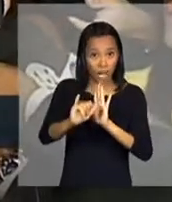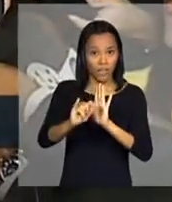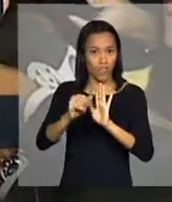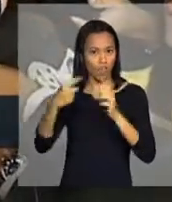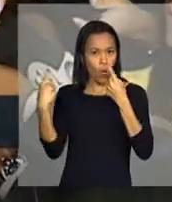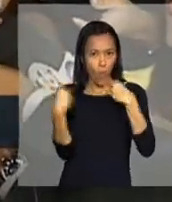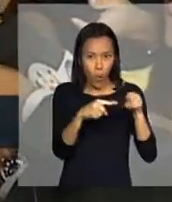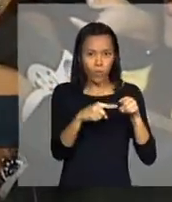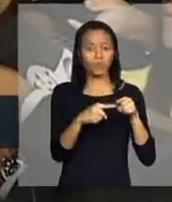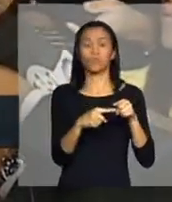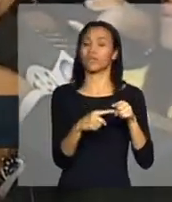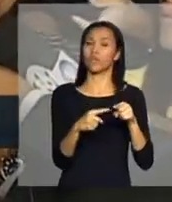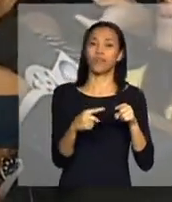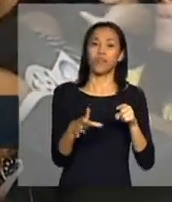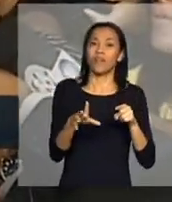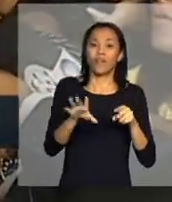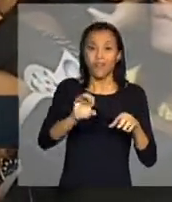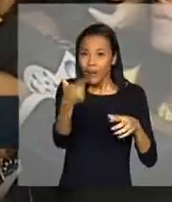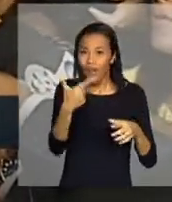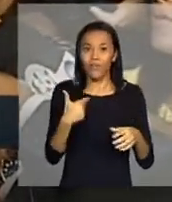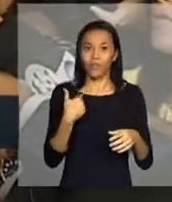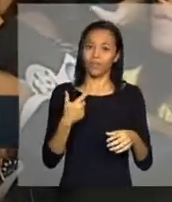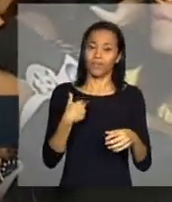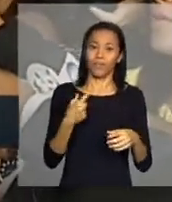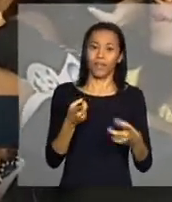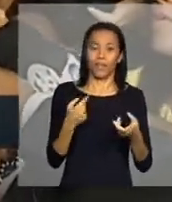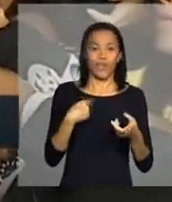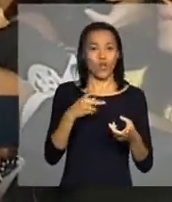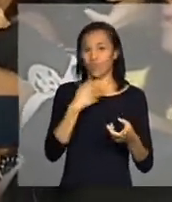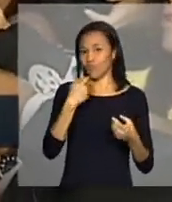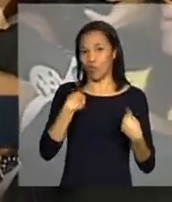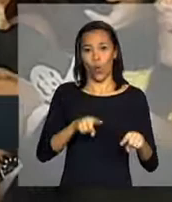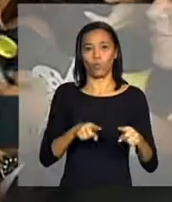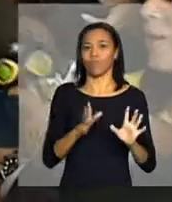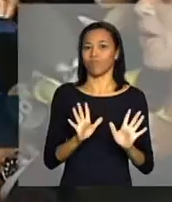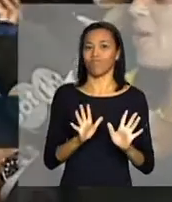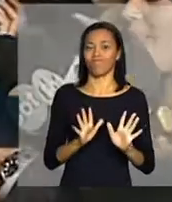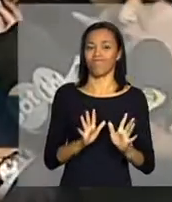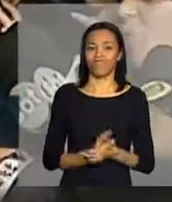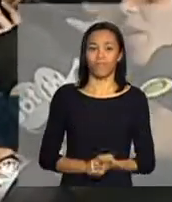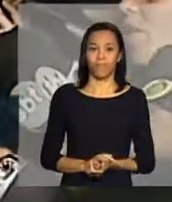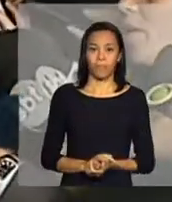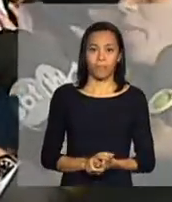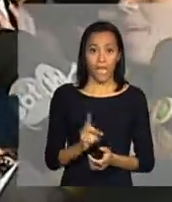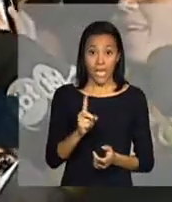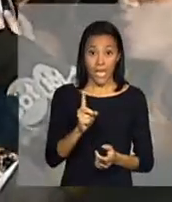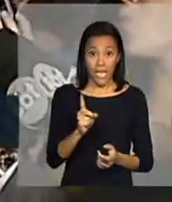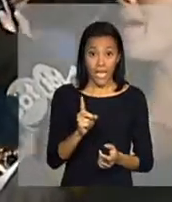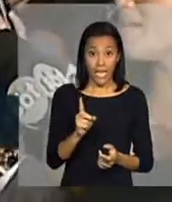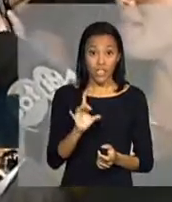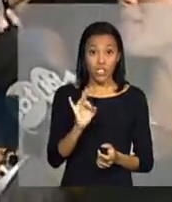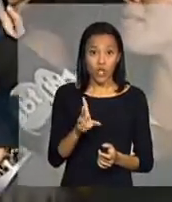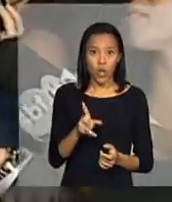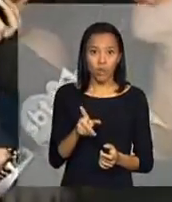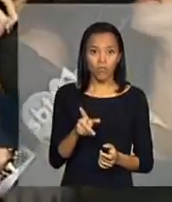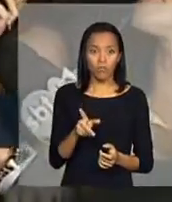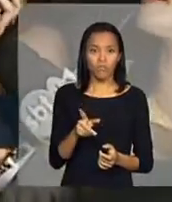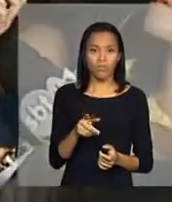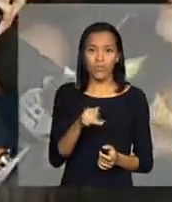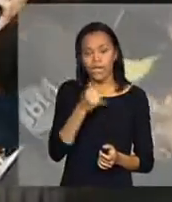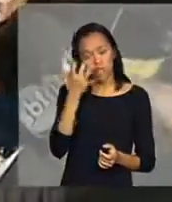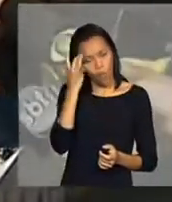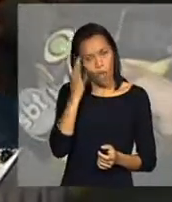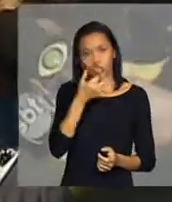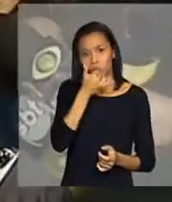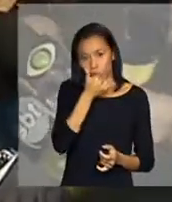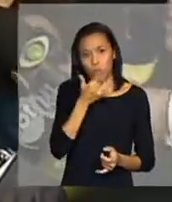essa situação, obviamente, até por dever constitucional, eu manifestarei contra. Ele não mexe na maioridade penal, ele endurece Perdão, eu acho